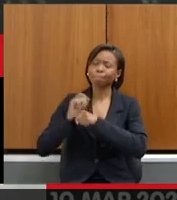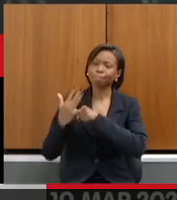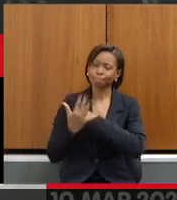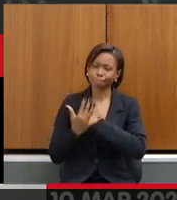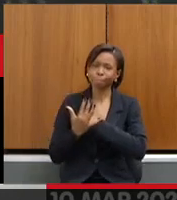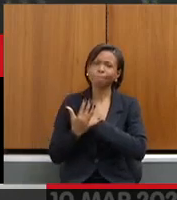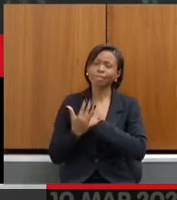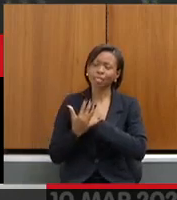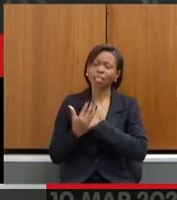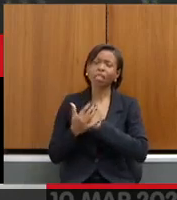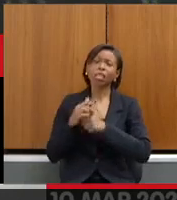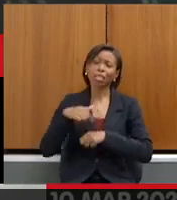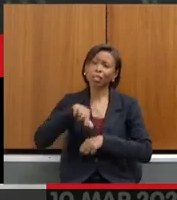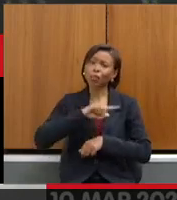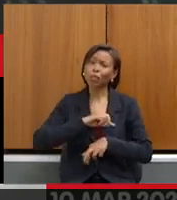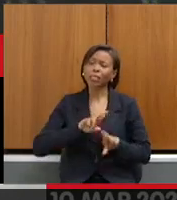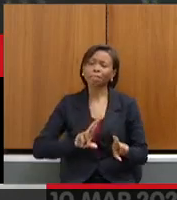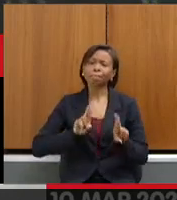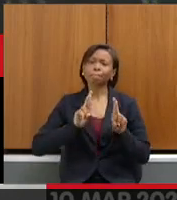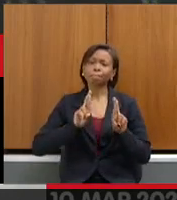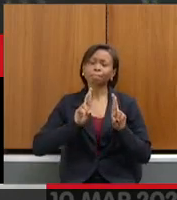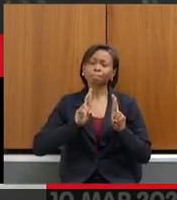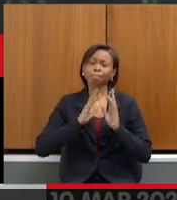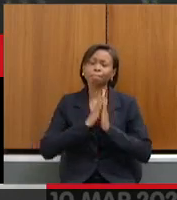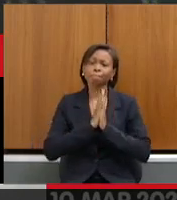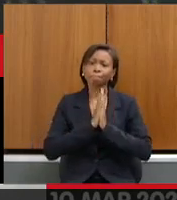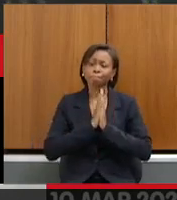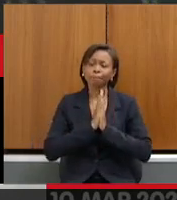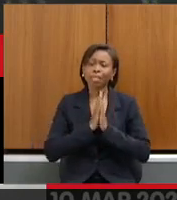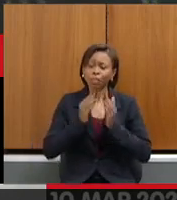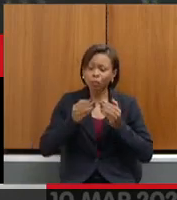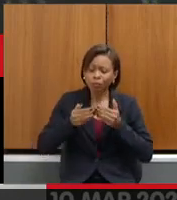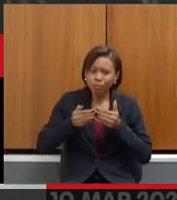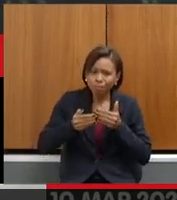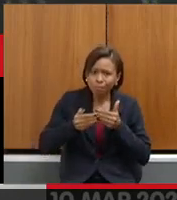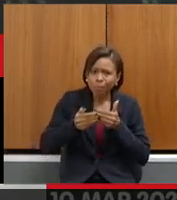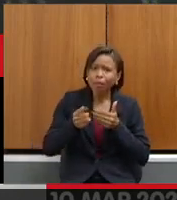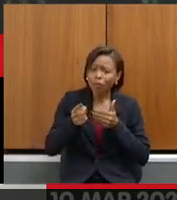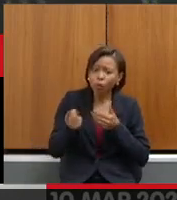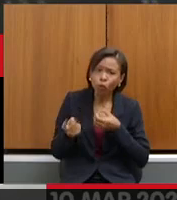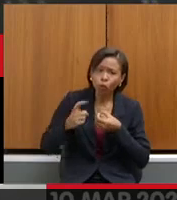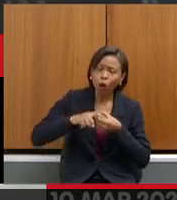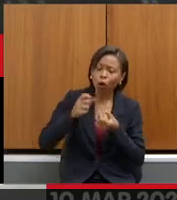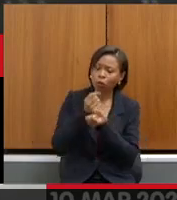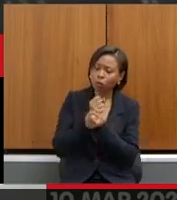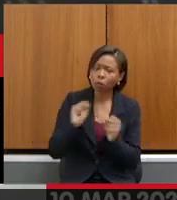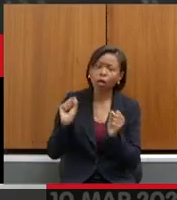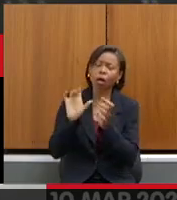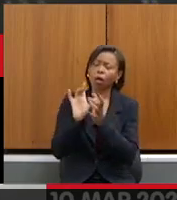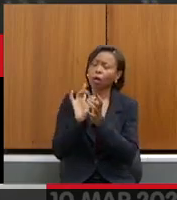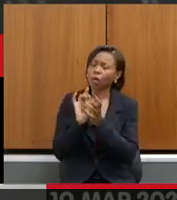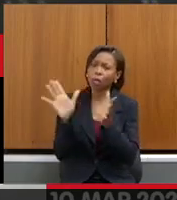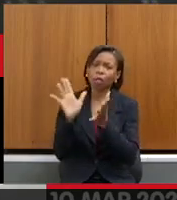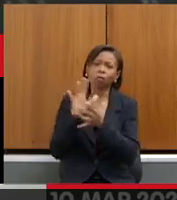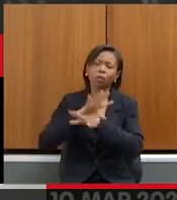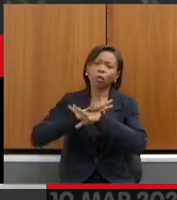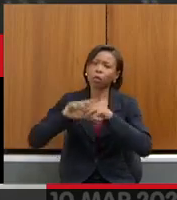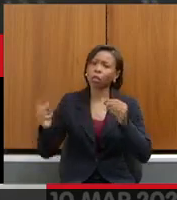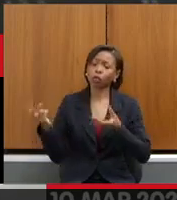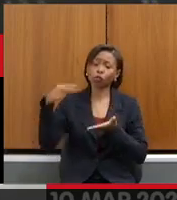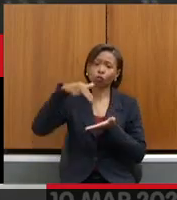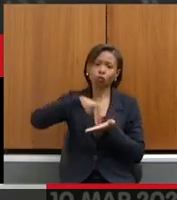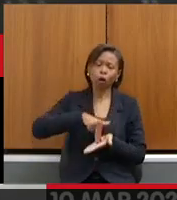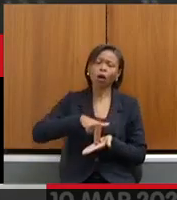com muita esperança nós temos de que em breve contaremos com a presença do deputado Luiz Humberto de volta aqui no